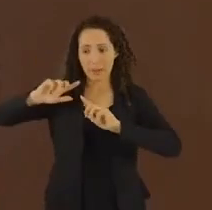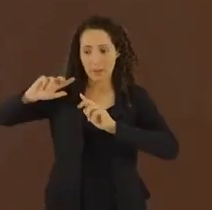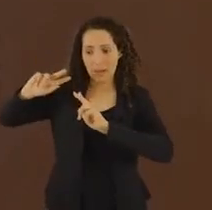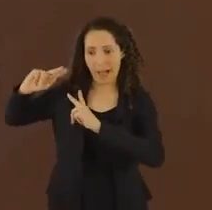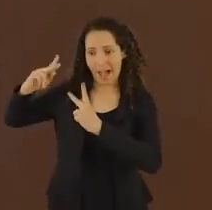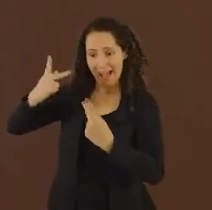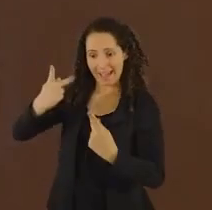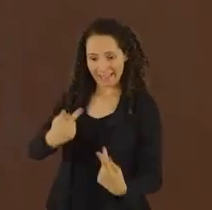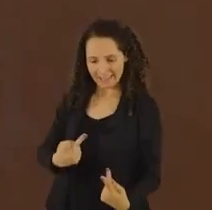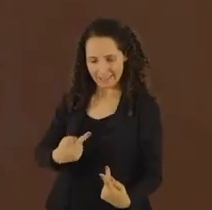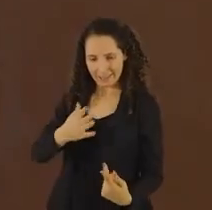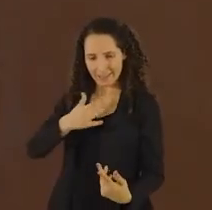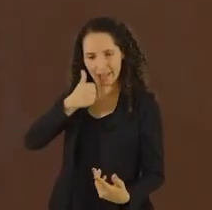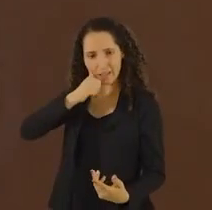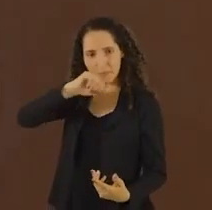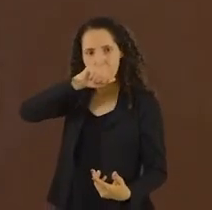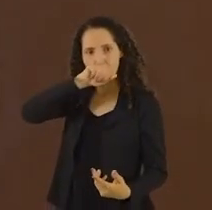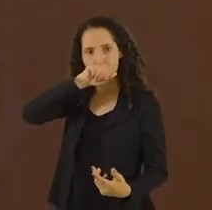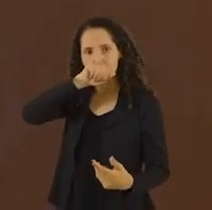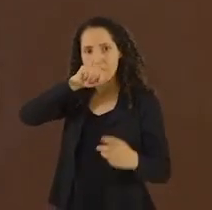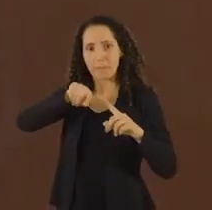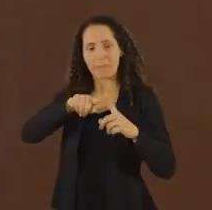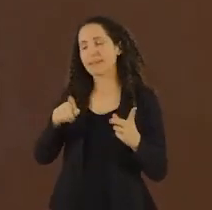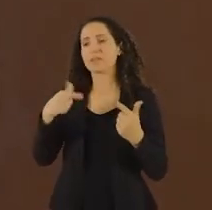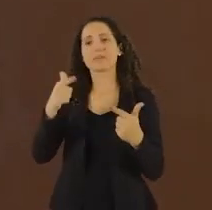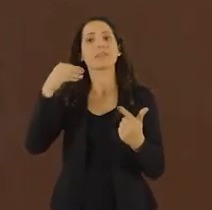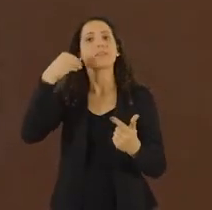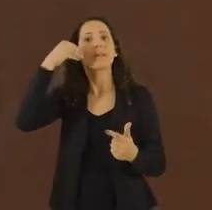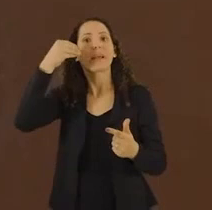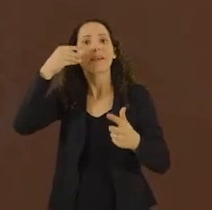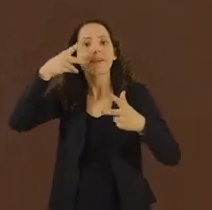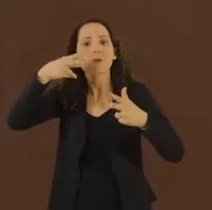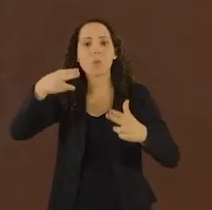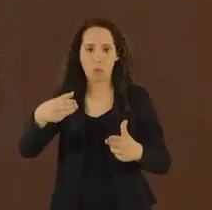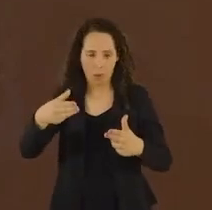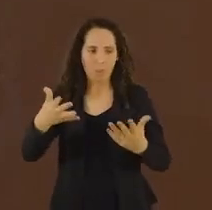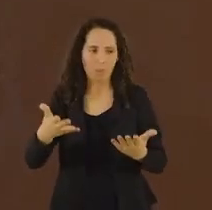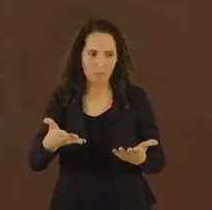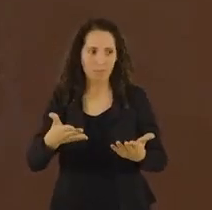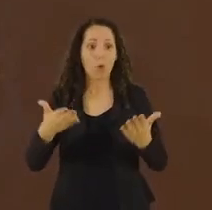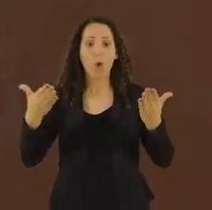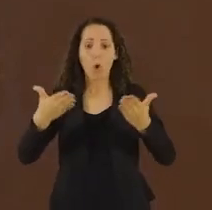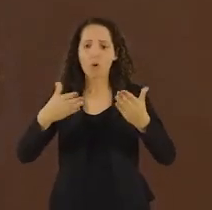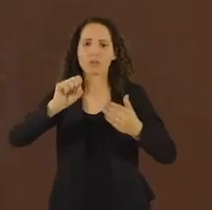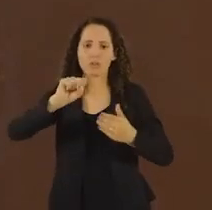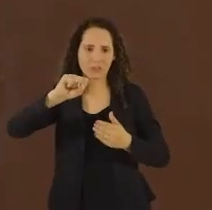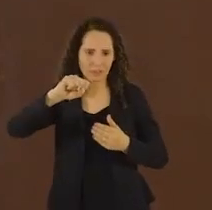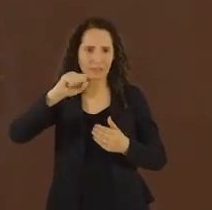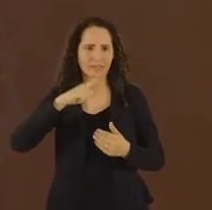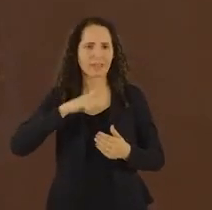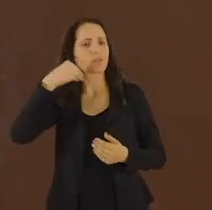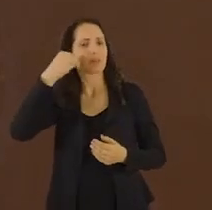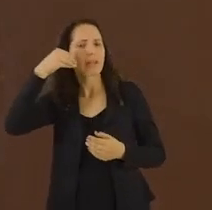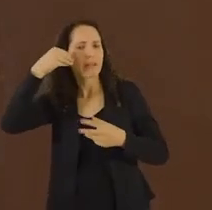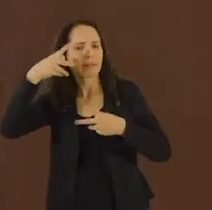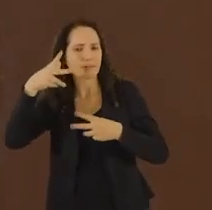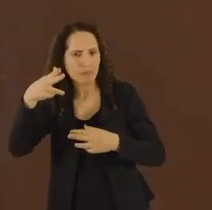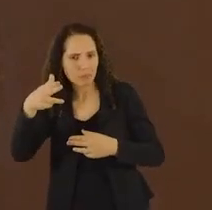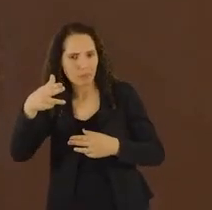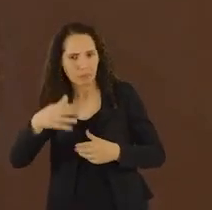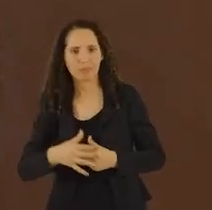mas há uma ruptura agora você já encontra isso dentro de uma própria geração é o que eu posso te dizer então e